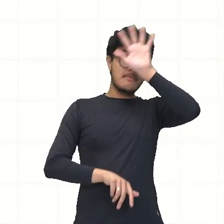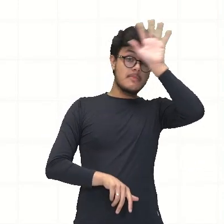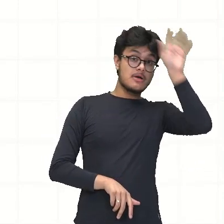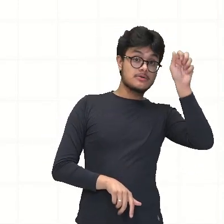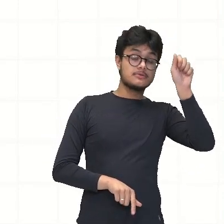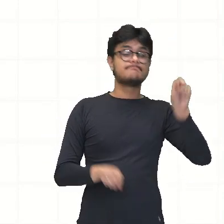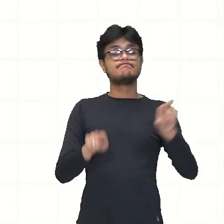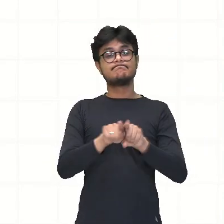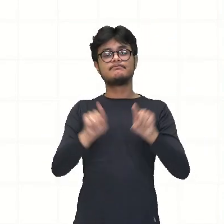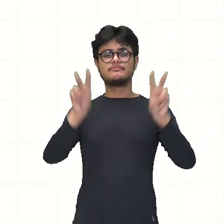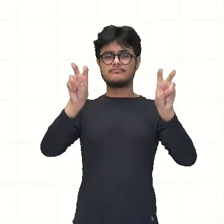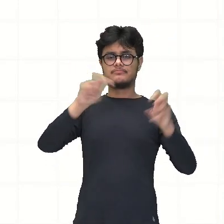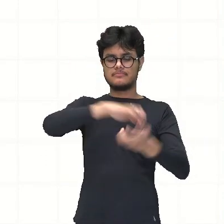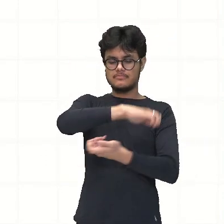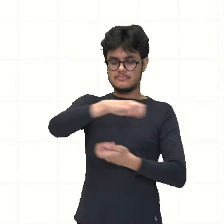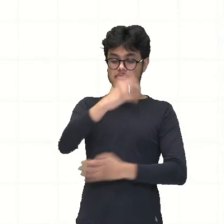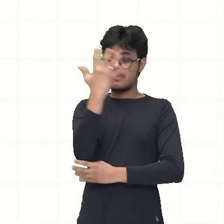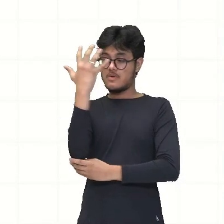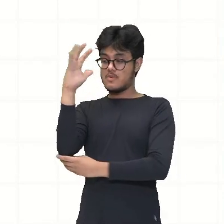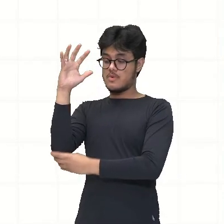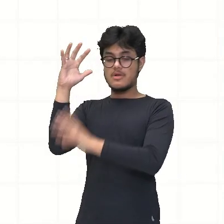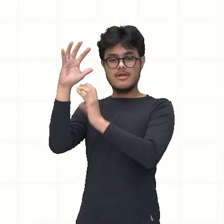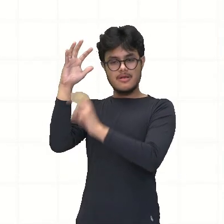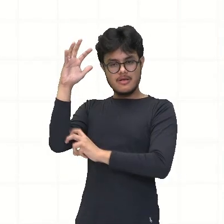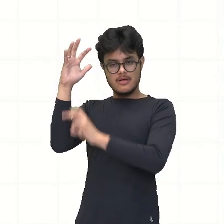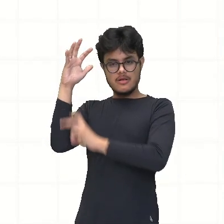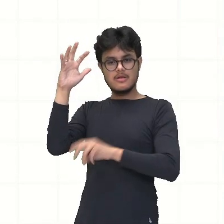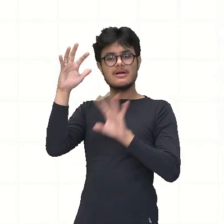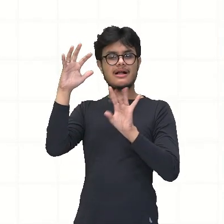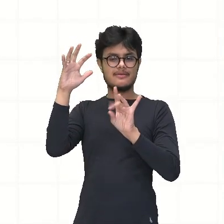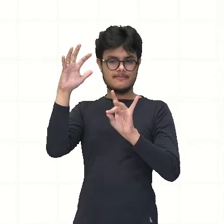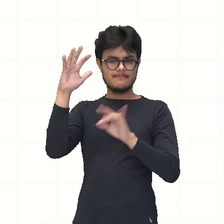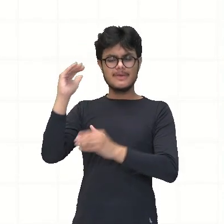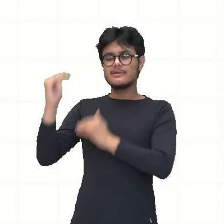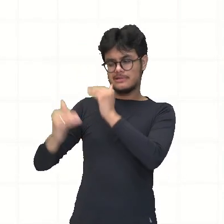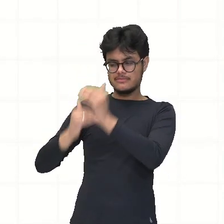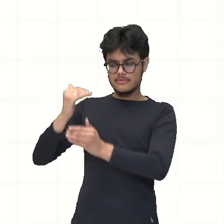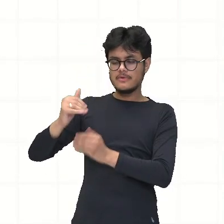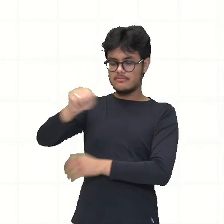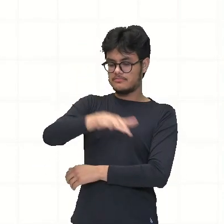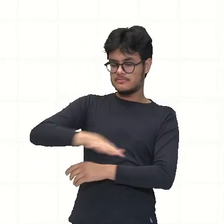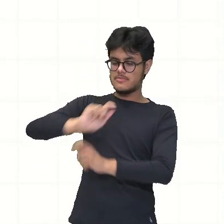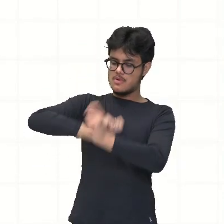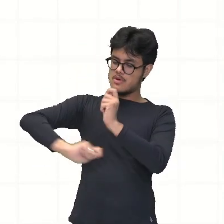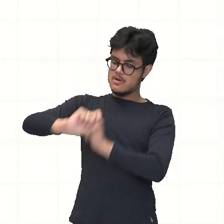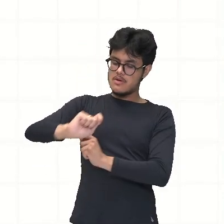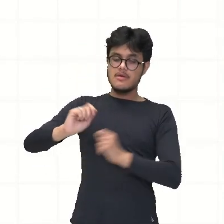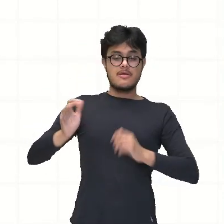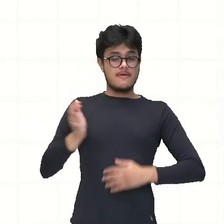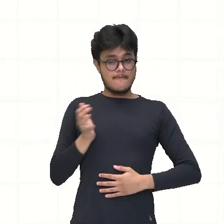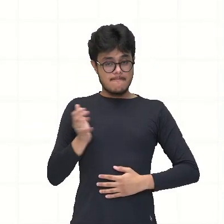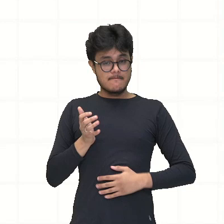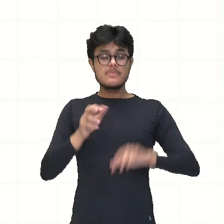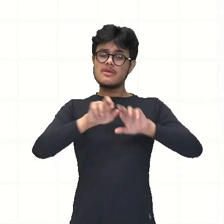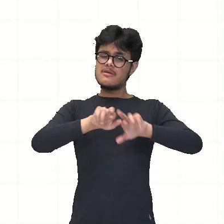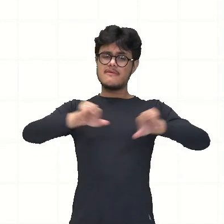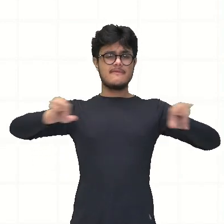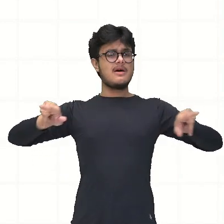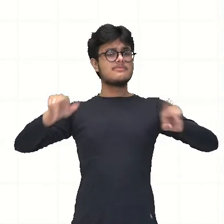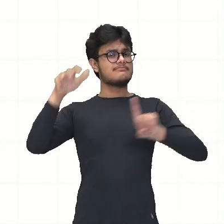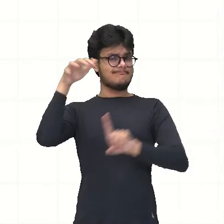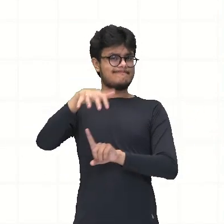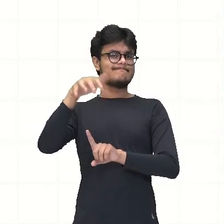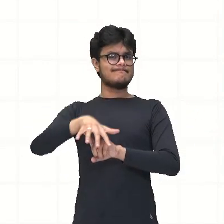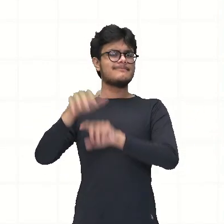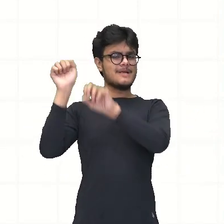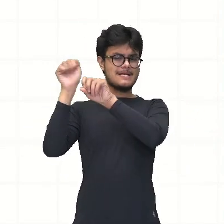ali a atividade da borracha, né, que acabou gerando desenvolvimento para a região. E vários fatores contribuíram